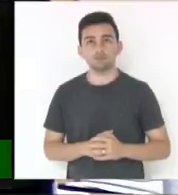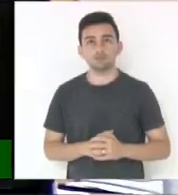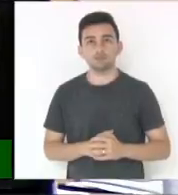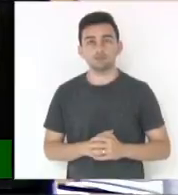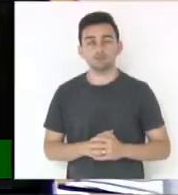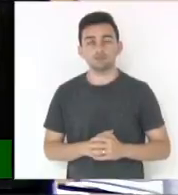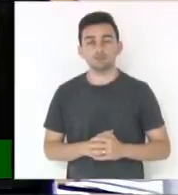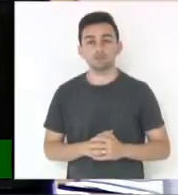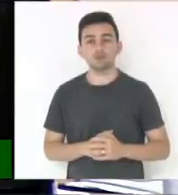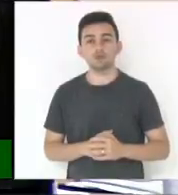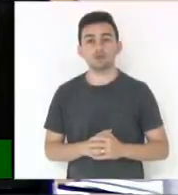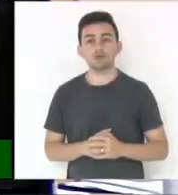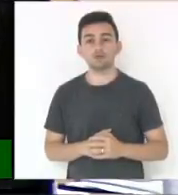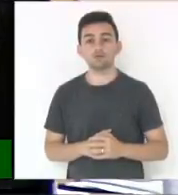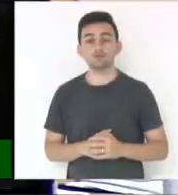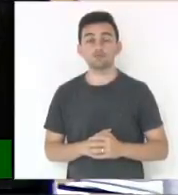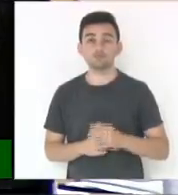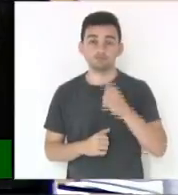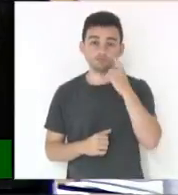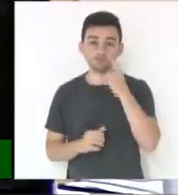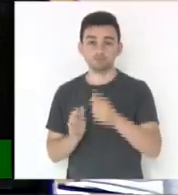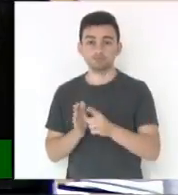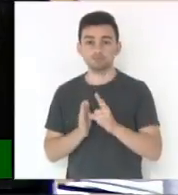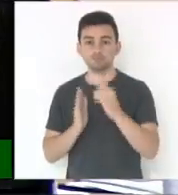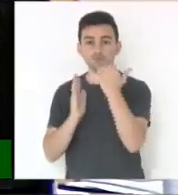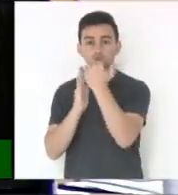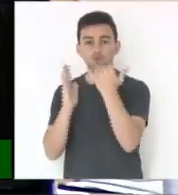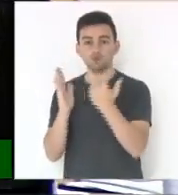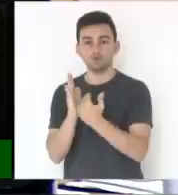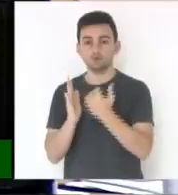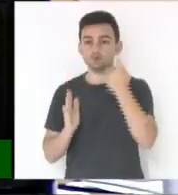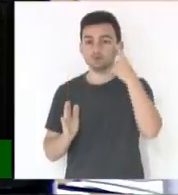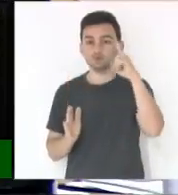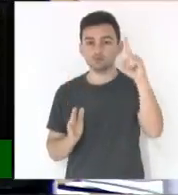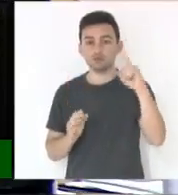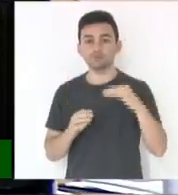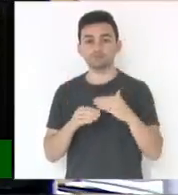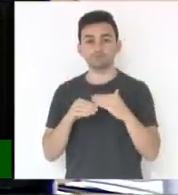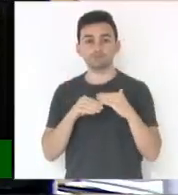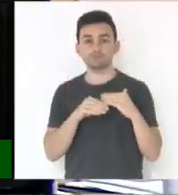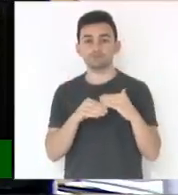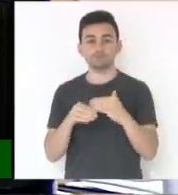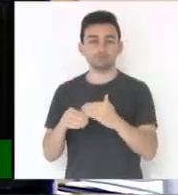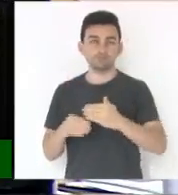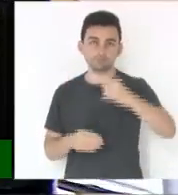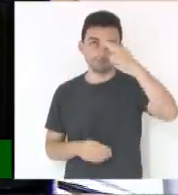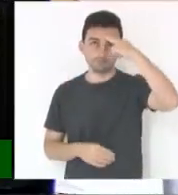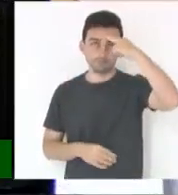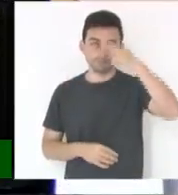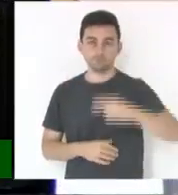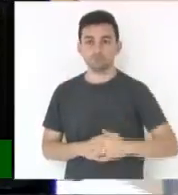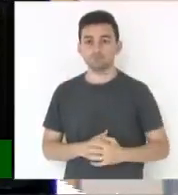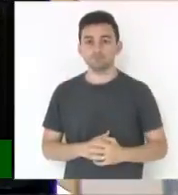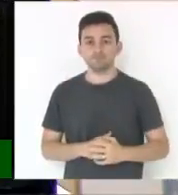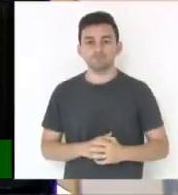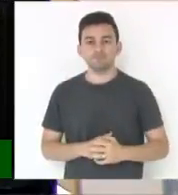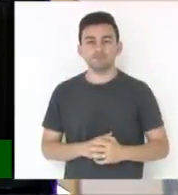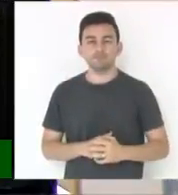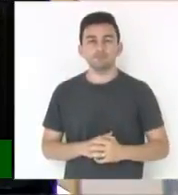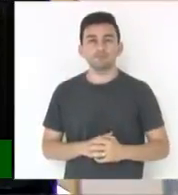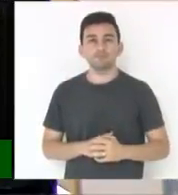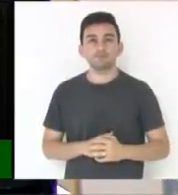Vamos, então, para a antecipação da ordem do dia com a quiescência do deputado Natalino Lázari.